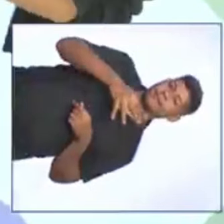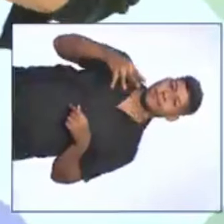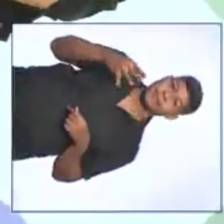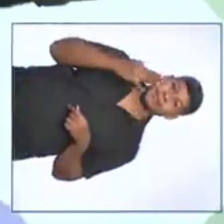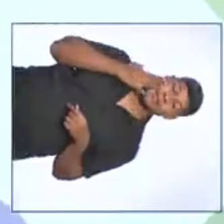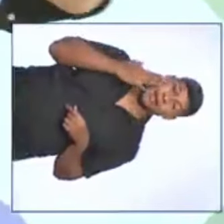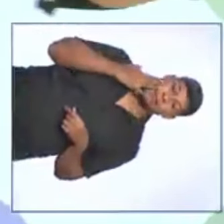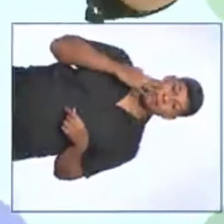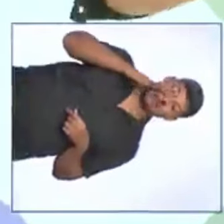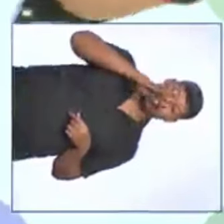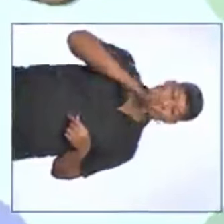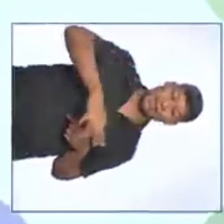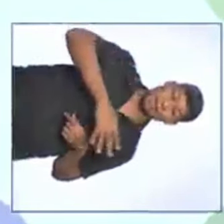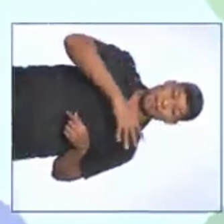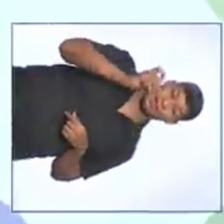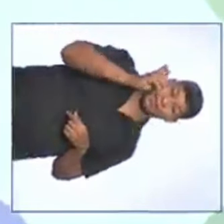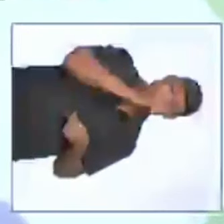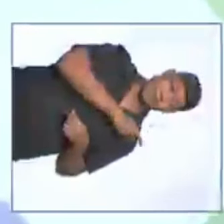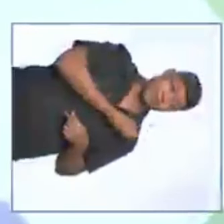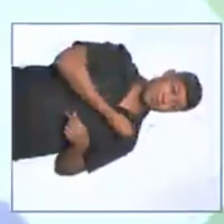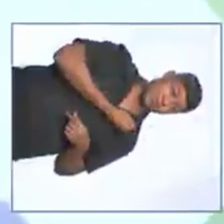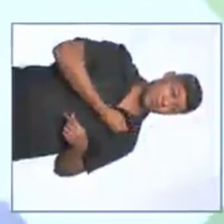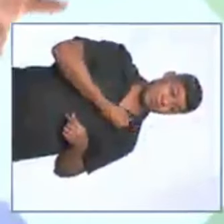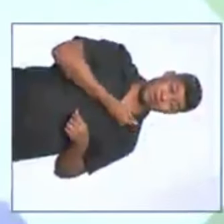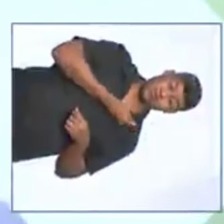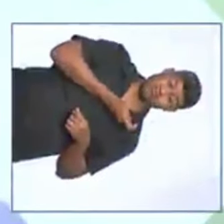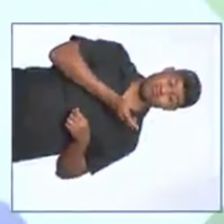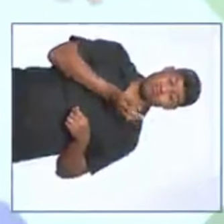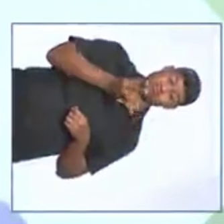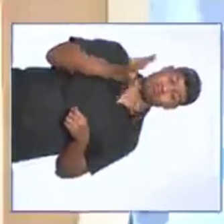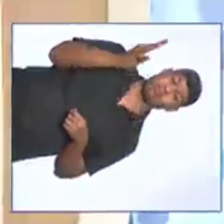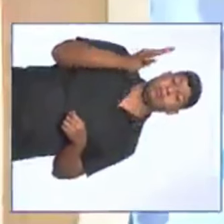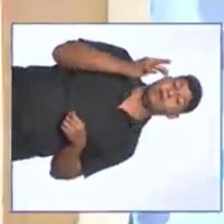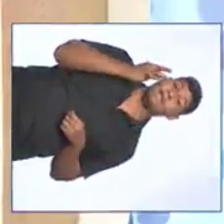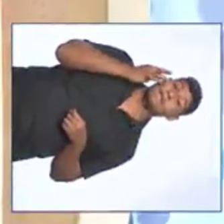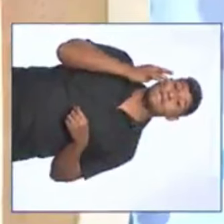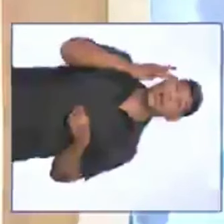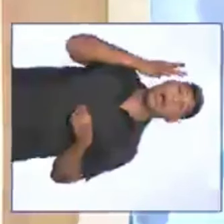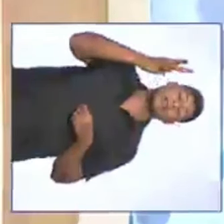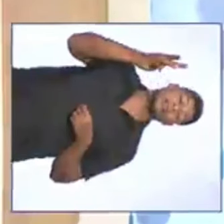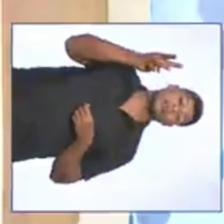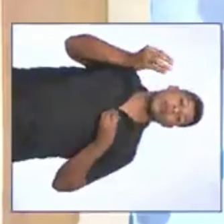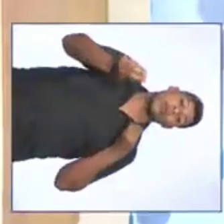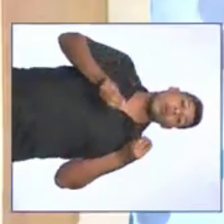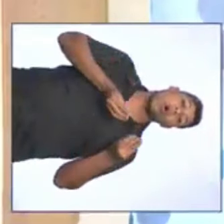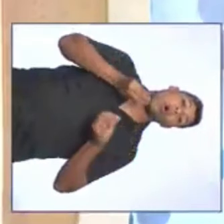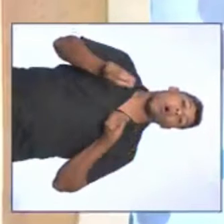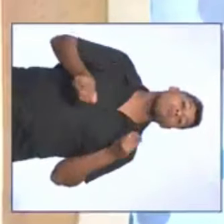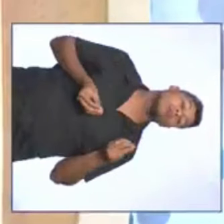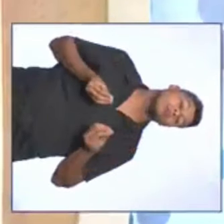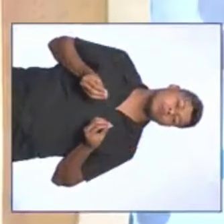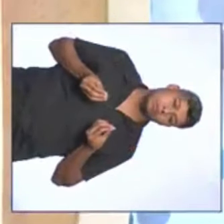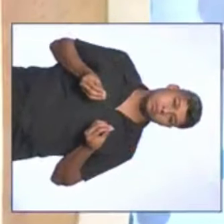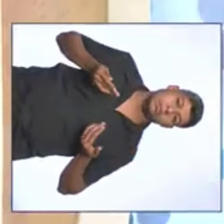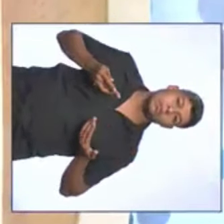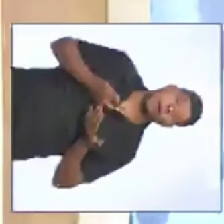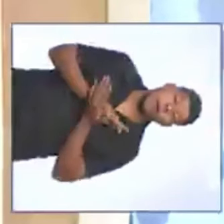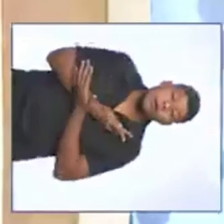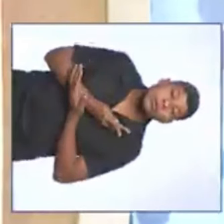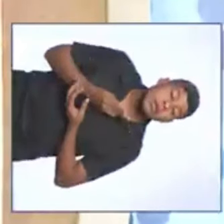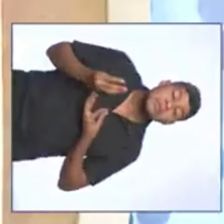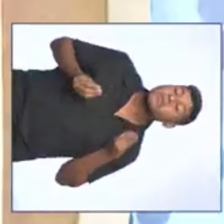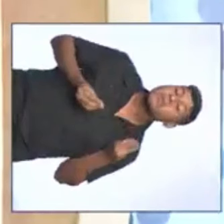difícil de você ficar vendo, porque você vai ver um monte de número e tudo mais, então existe a facilitação dessa tabela para você. E aí, o que acontece com